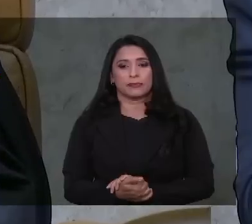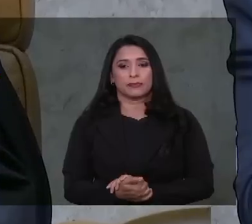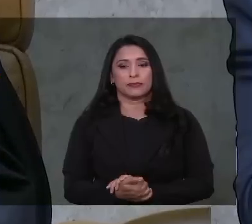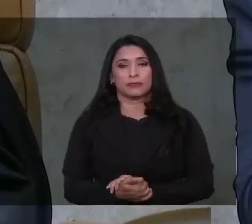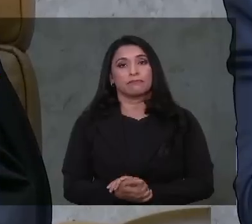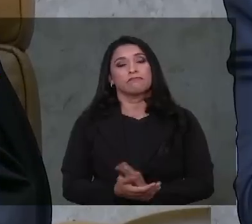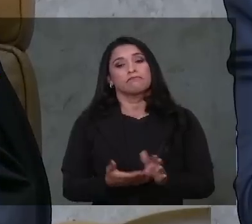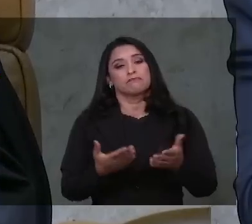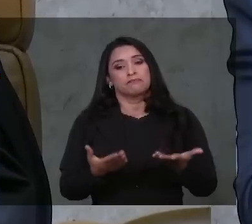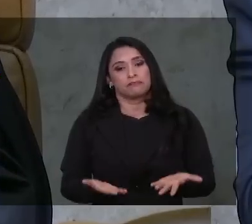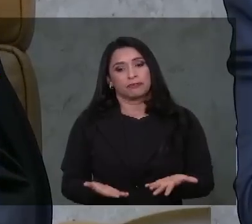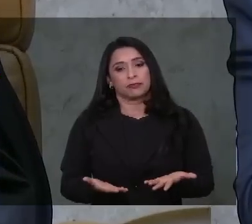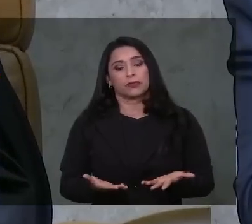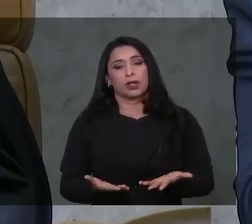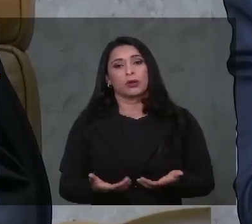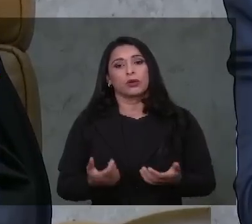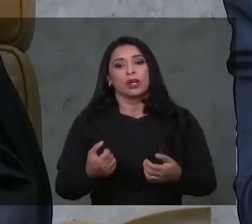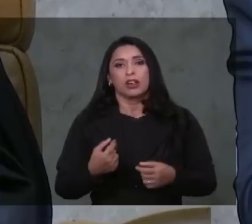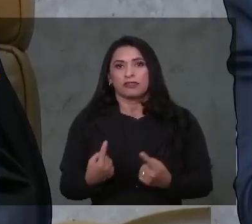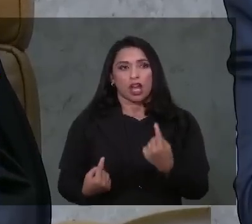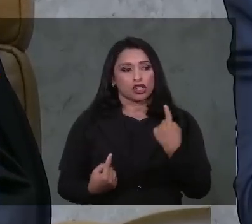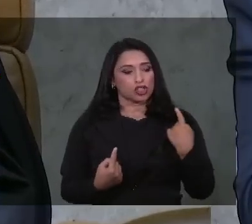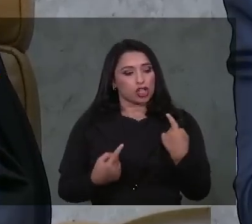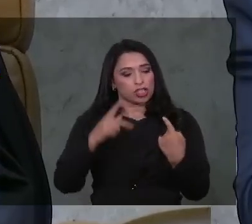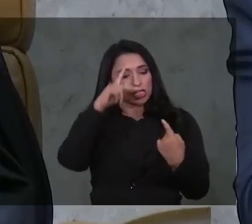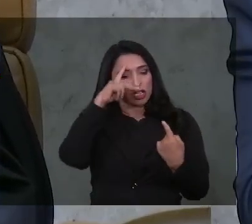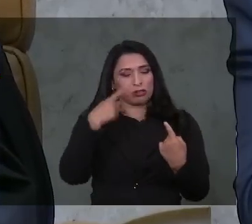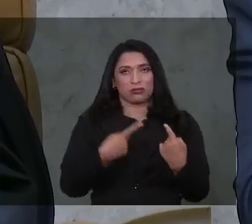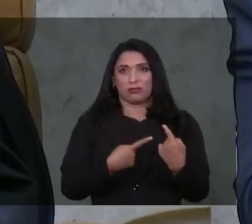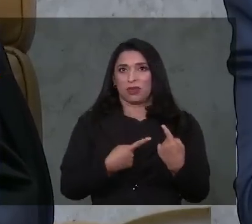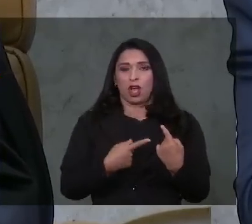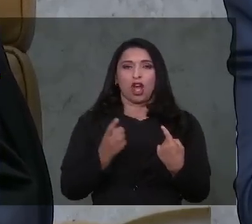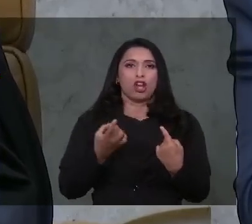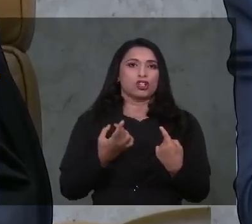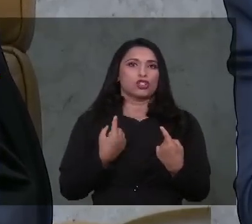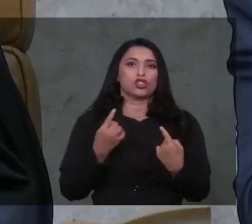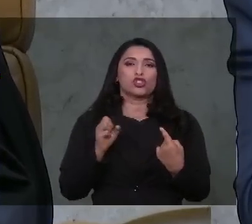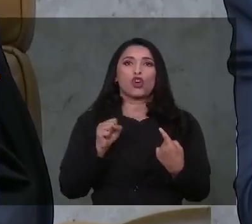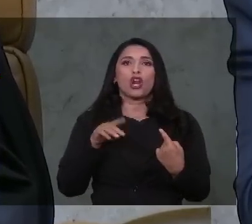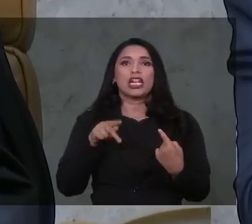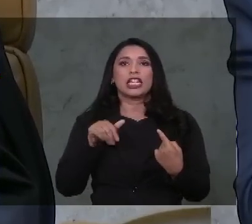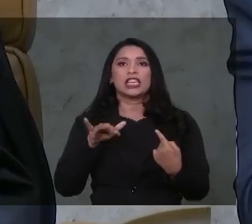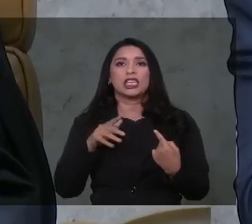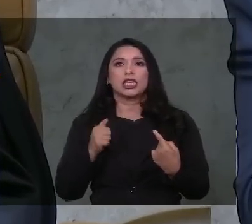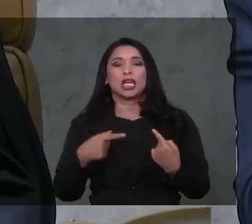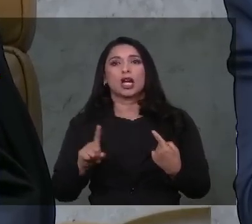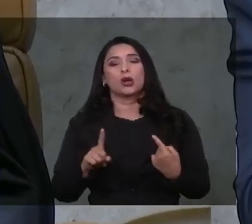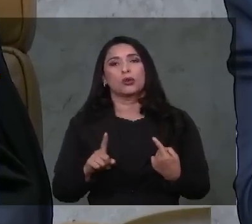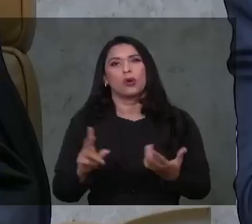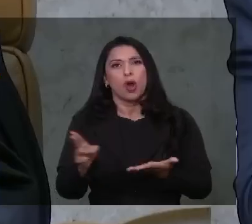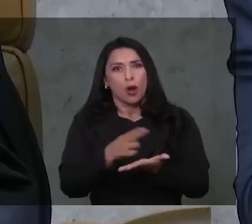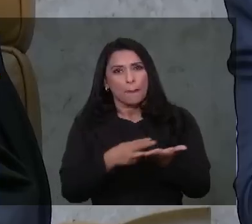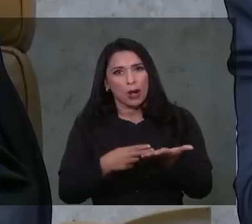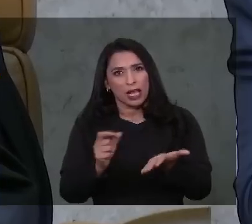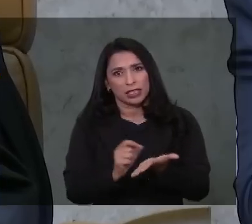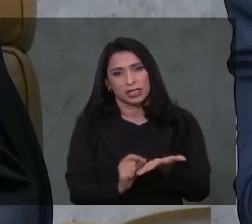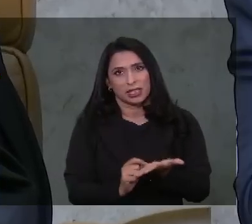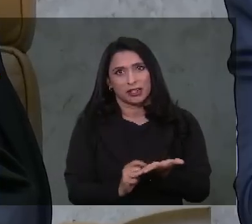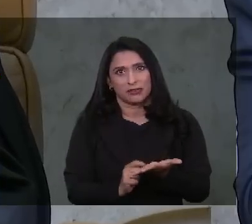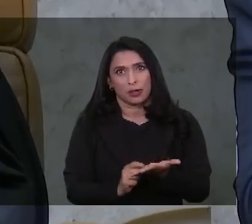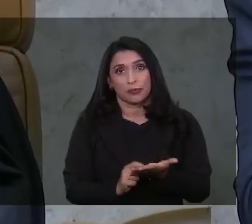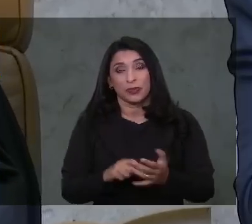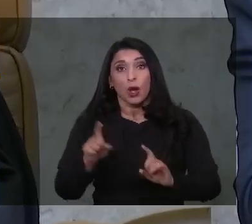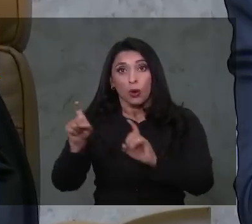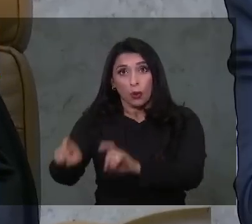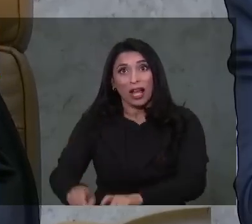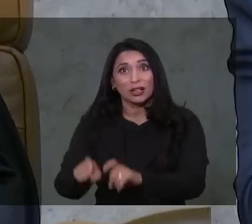Bastar-se a si mesmo é a maior solidão, escreveu o poeta. O sucesso do agronegócio não é